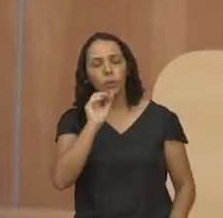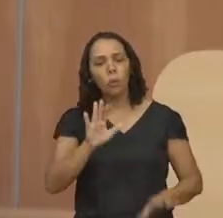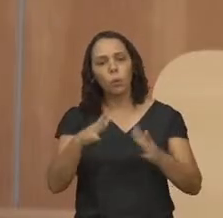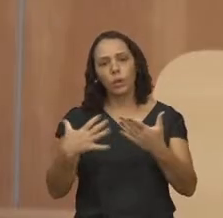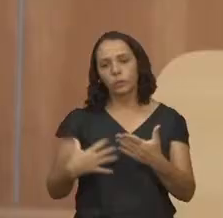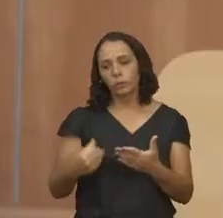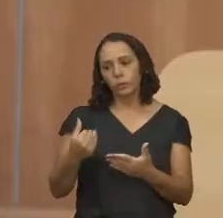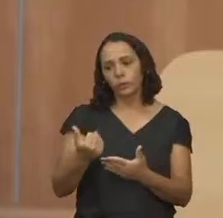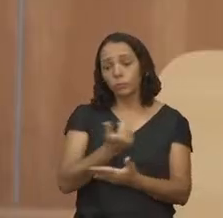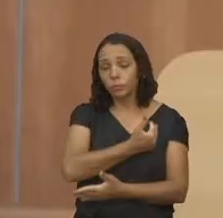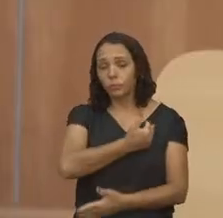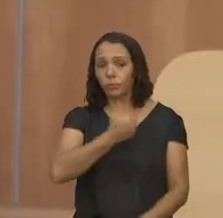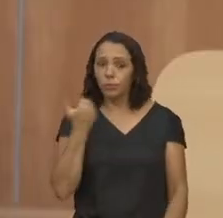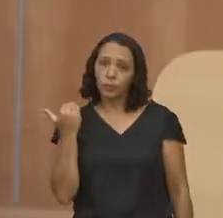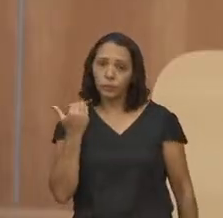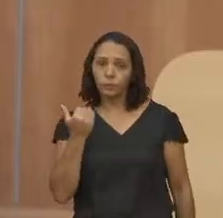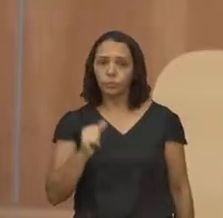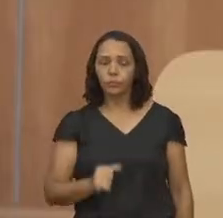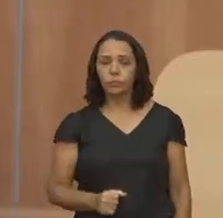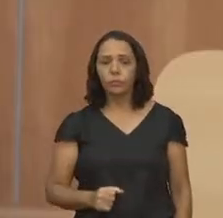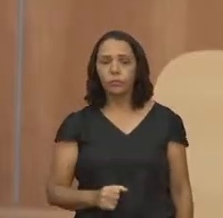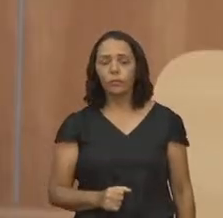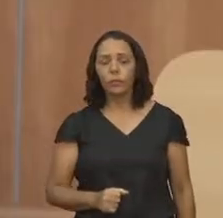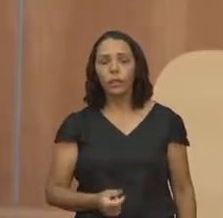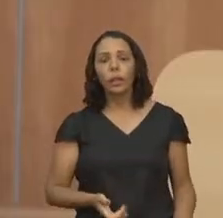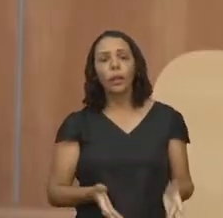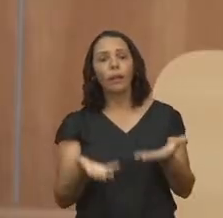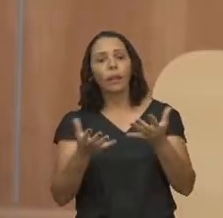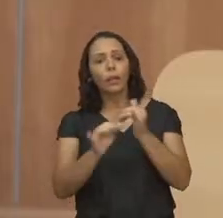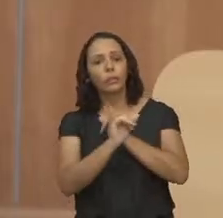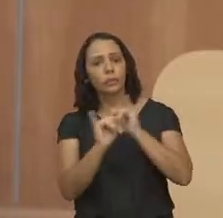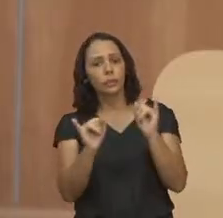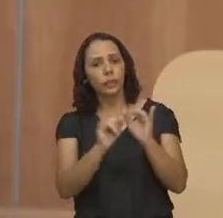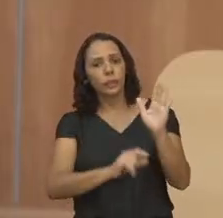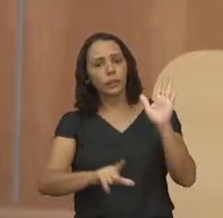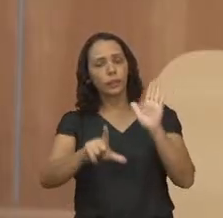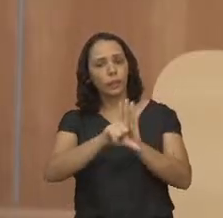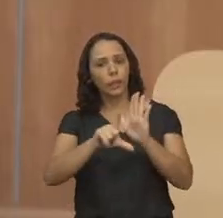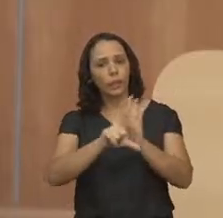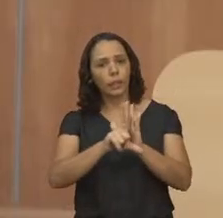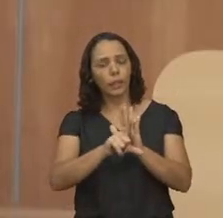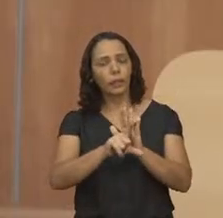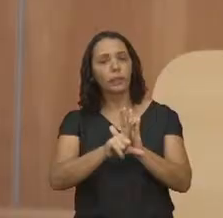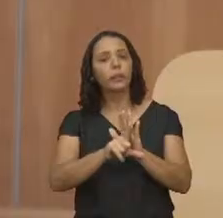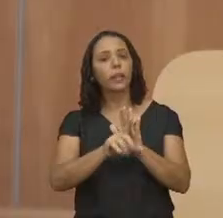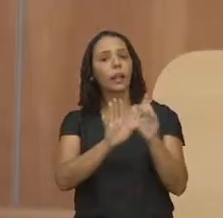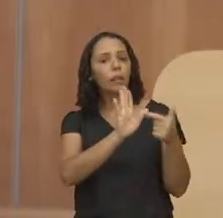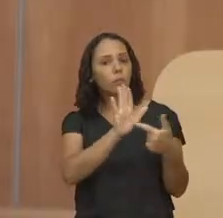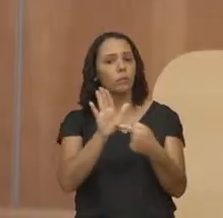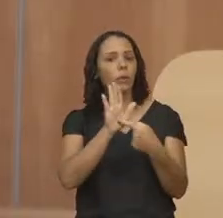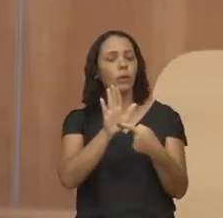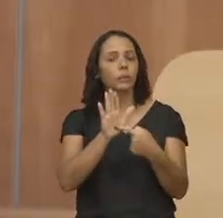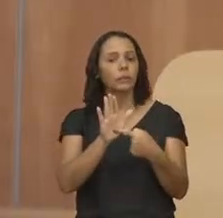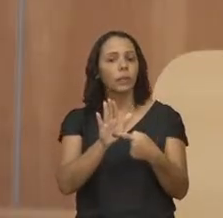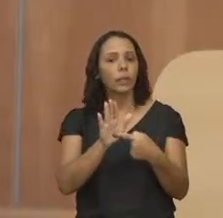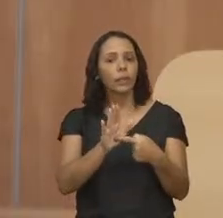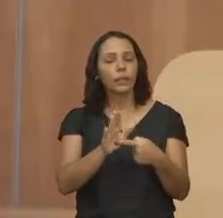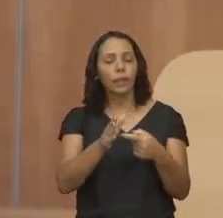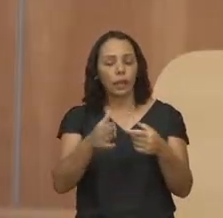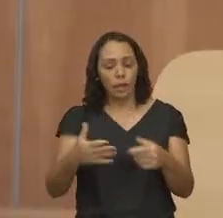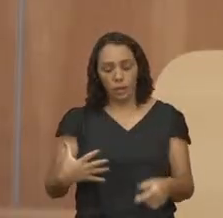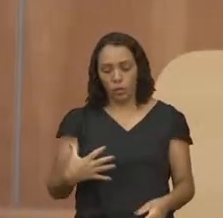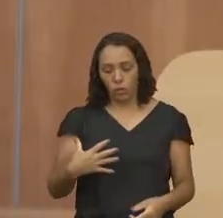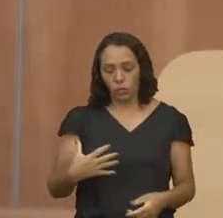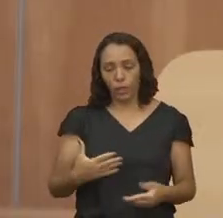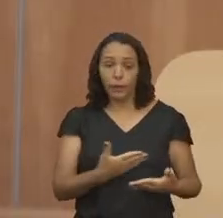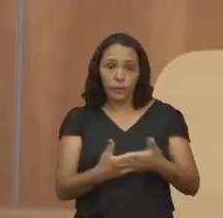né? E eu dizer até que a lei, o Código Civil, ela prevê que o nascituro, não é?